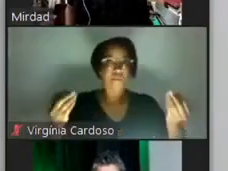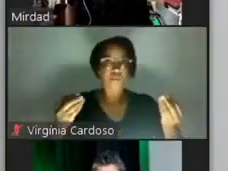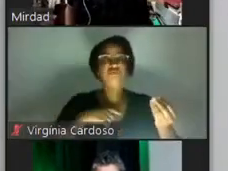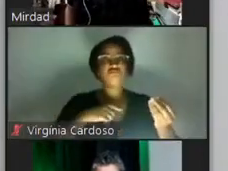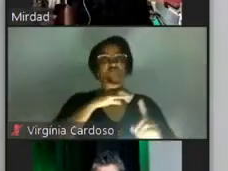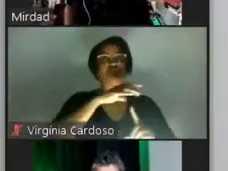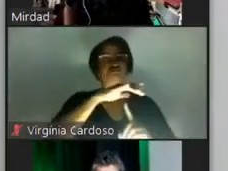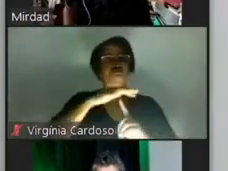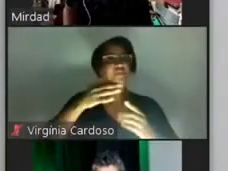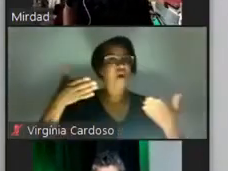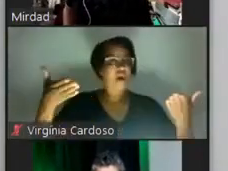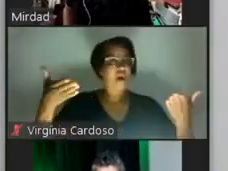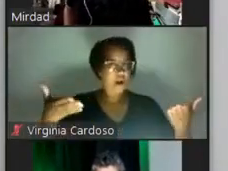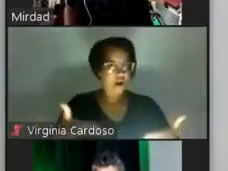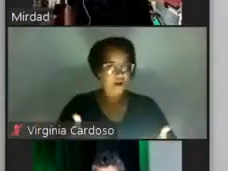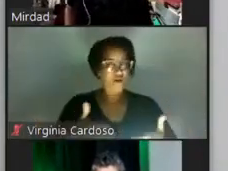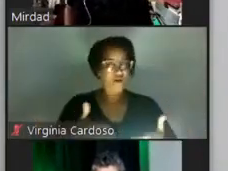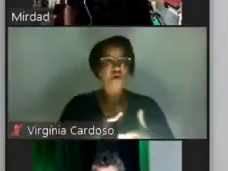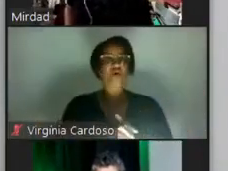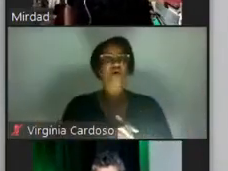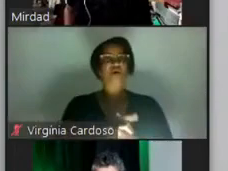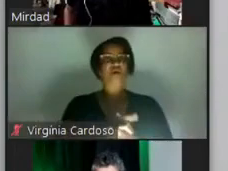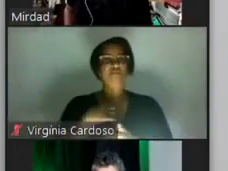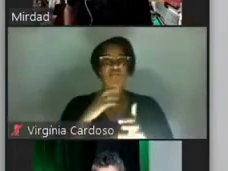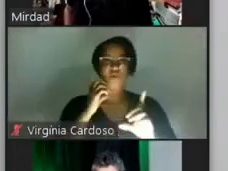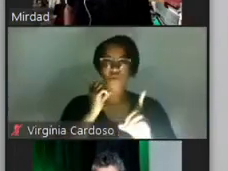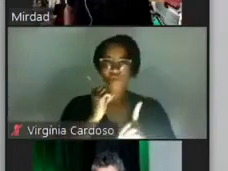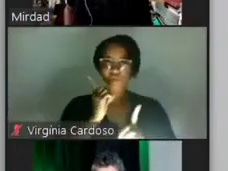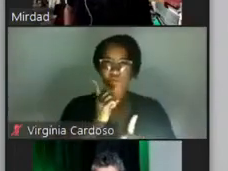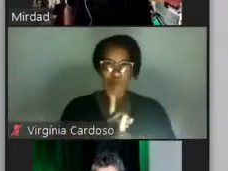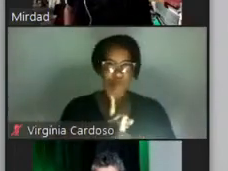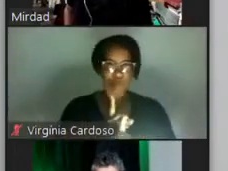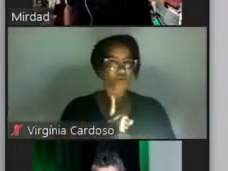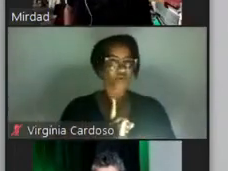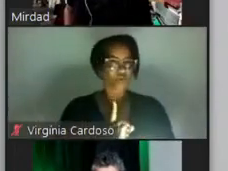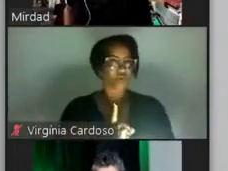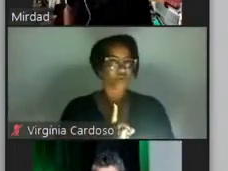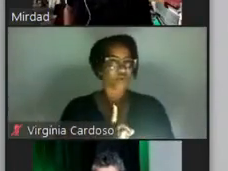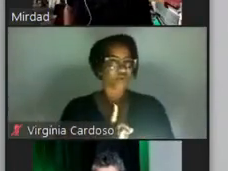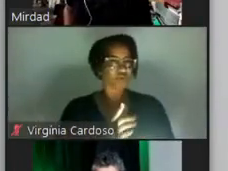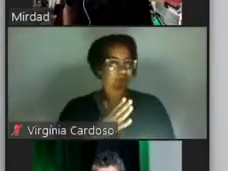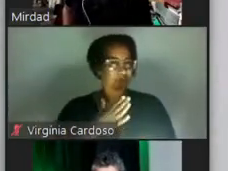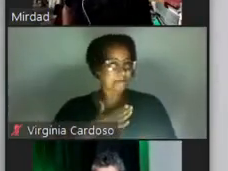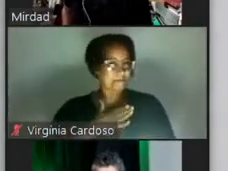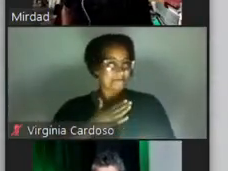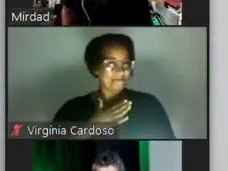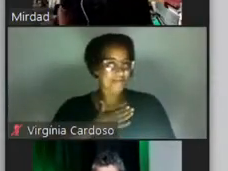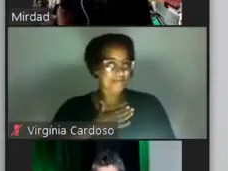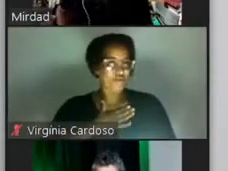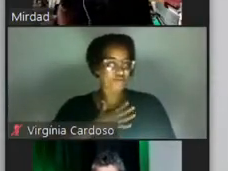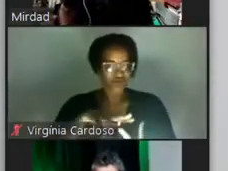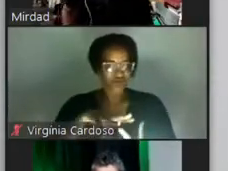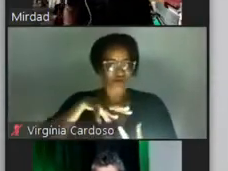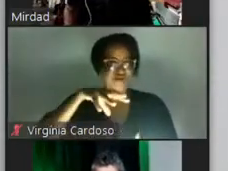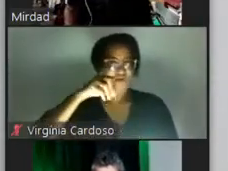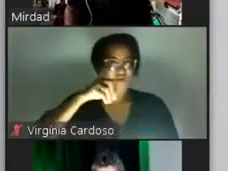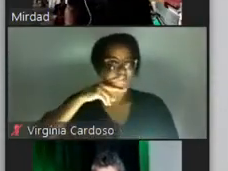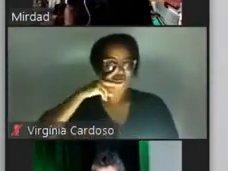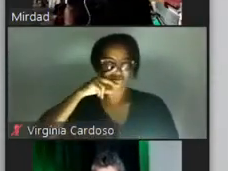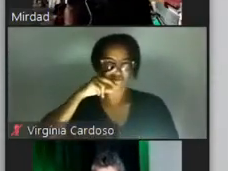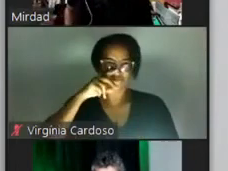para mim, é assim, um encontro violento meu, forte, forte, de alma, com toda